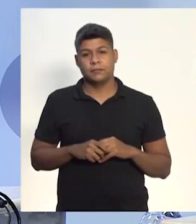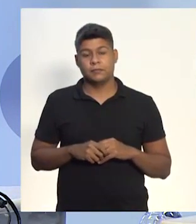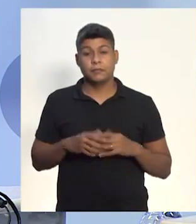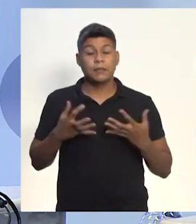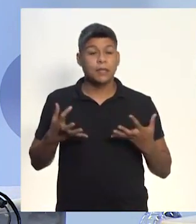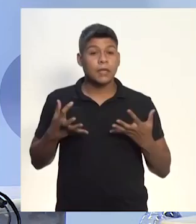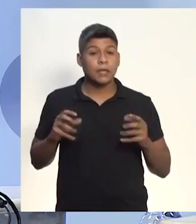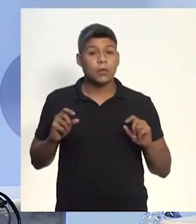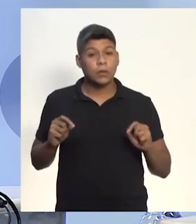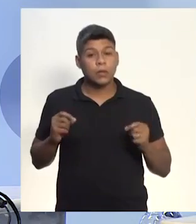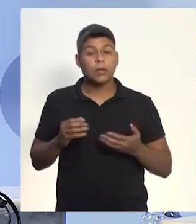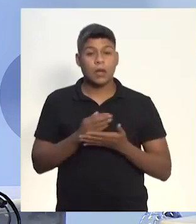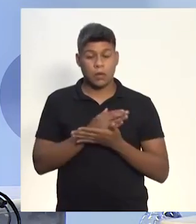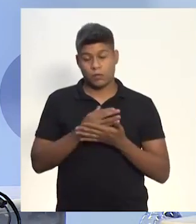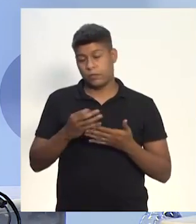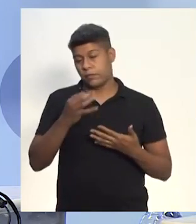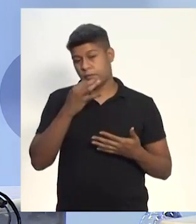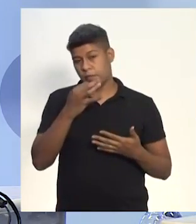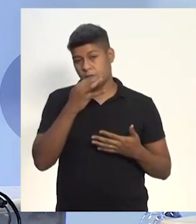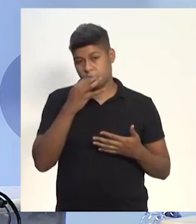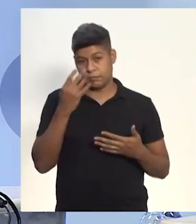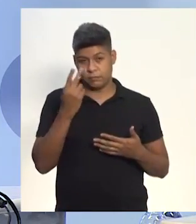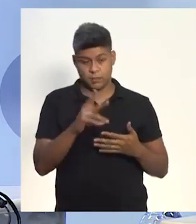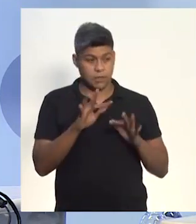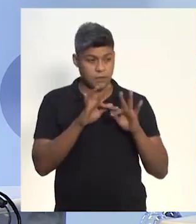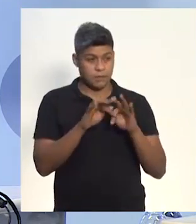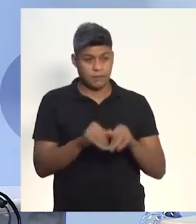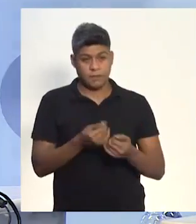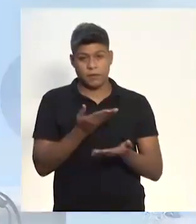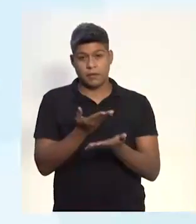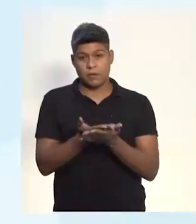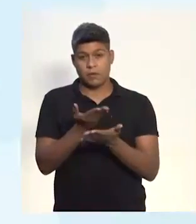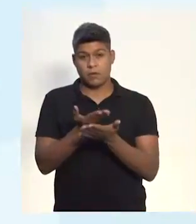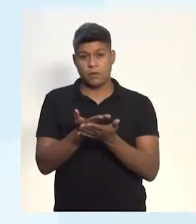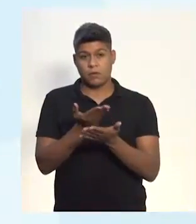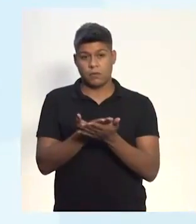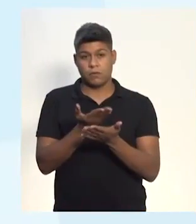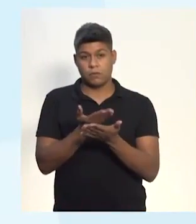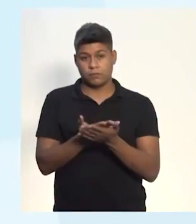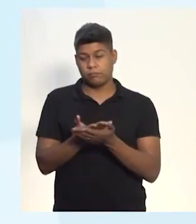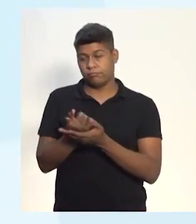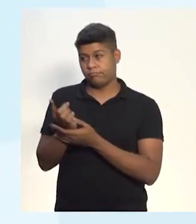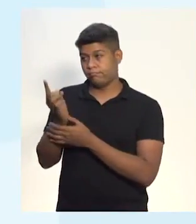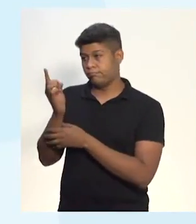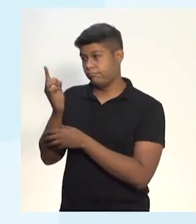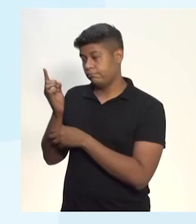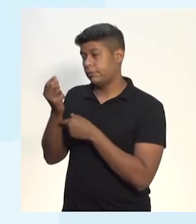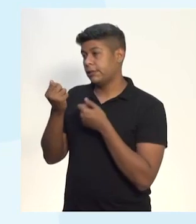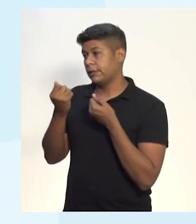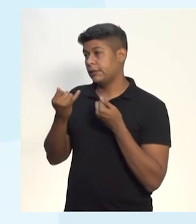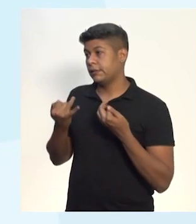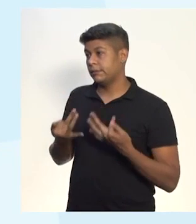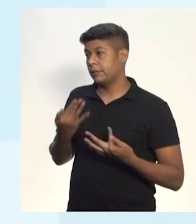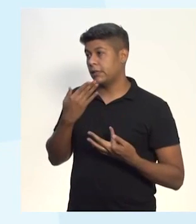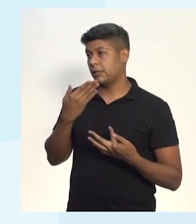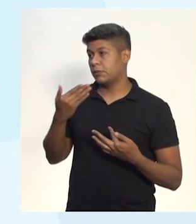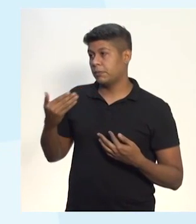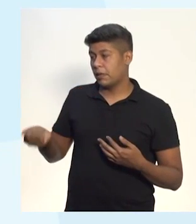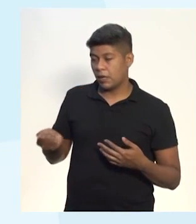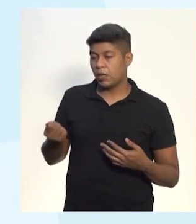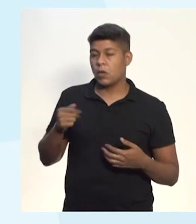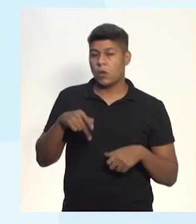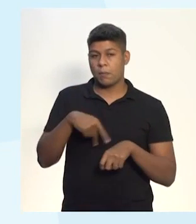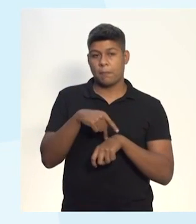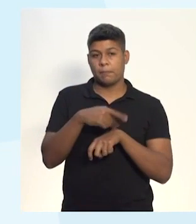quero deixar, então, algumas sugestões para vocês nesse finalzinho de aula. Um pequeno artigo explicando um pouquinho melhor sobre a Paris